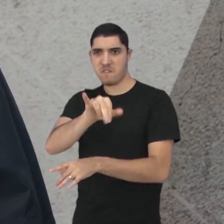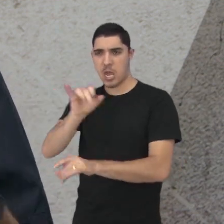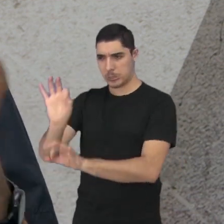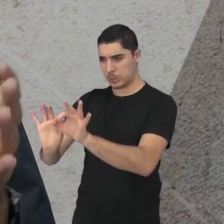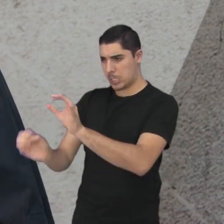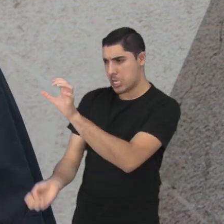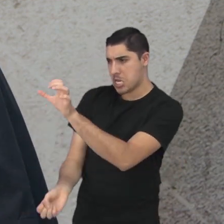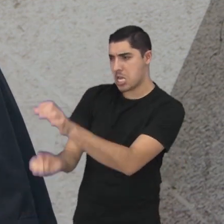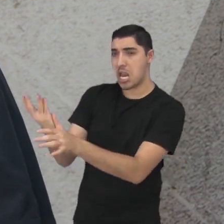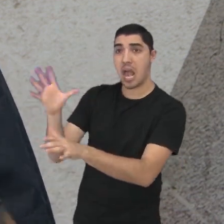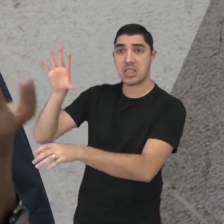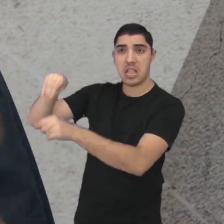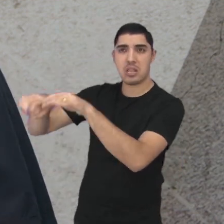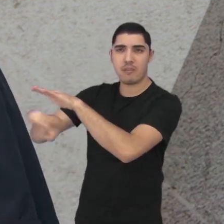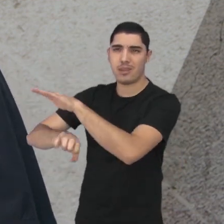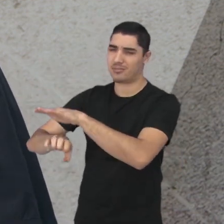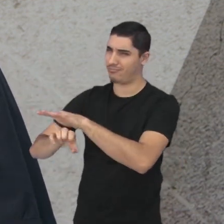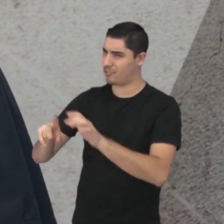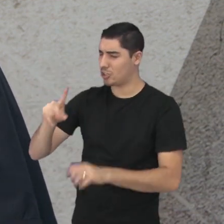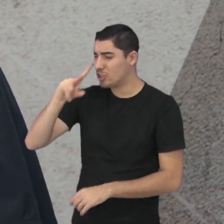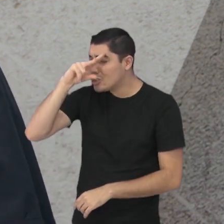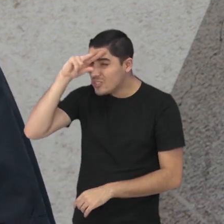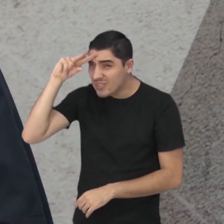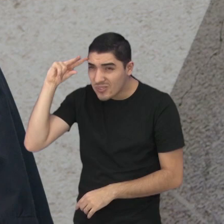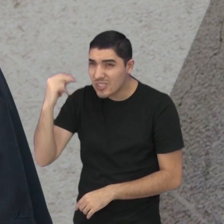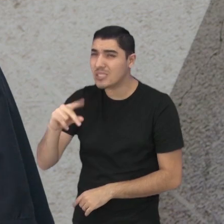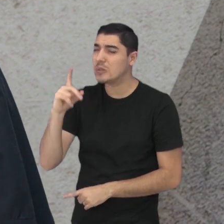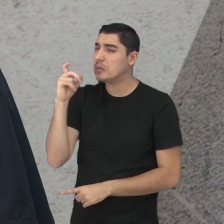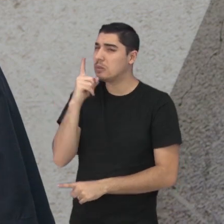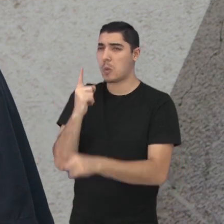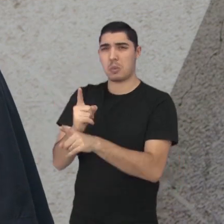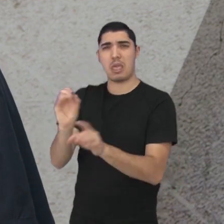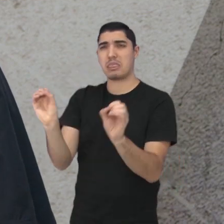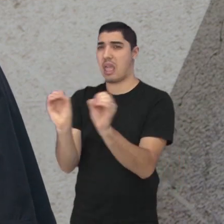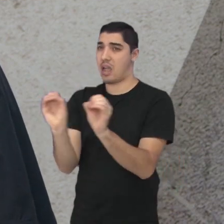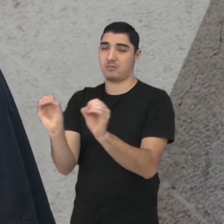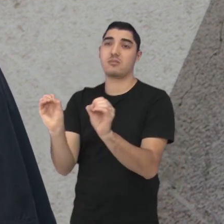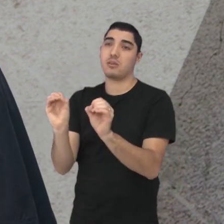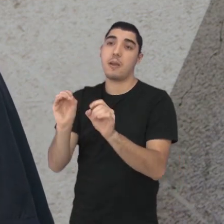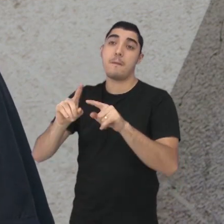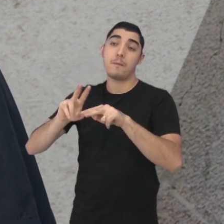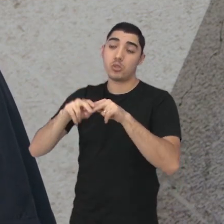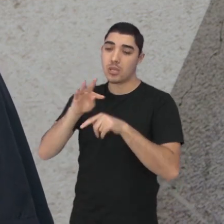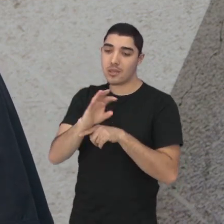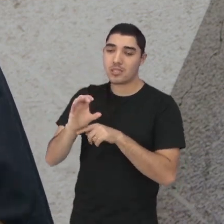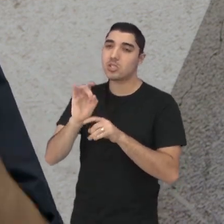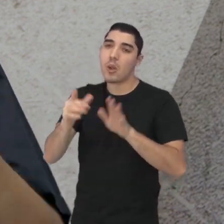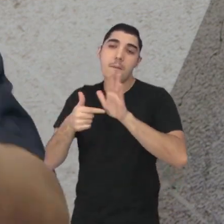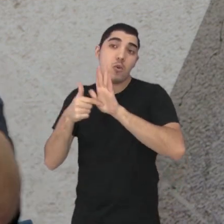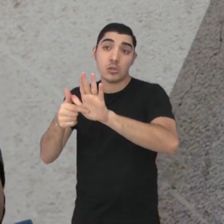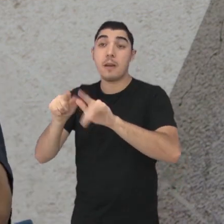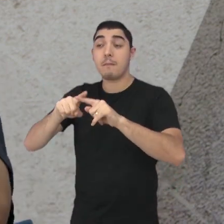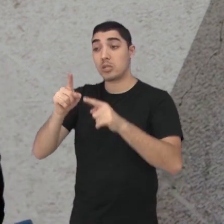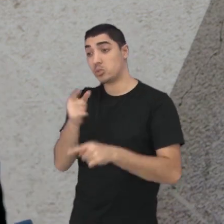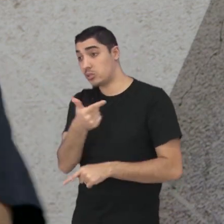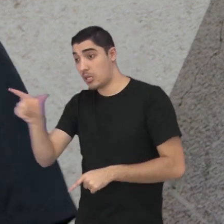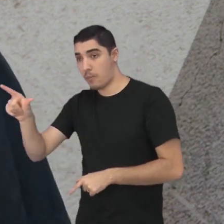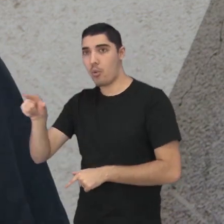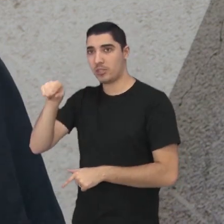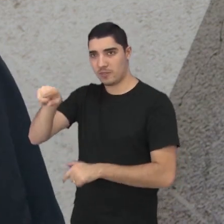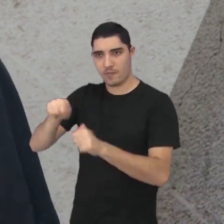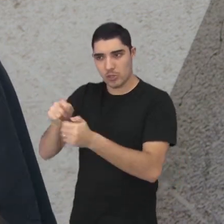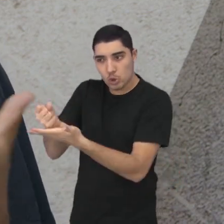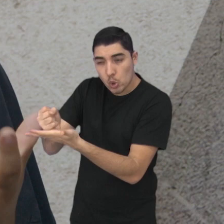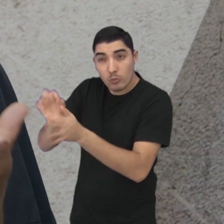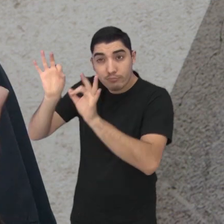aluno ali, com um grupo de amigos que desenvolveu o jogo ali, ele até publica, mas não tem retorno. Você só publicou, só mais um jogo